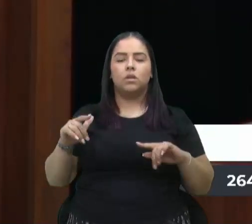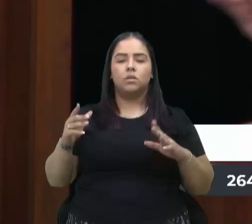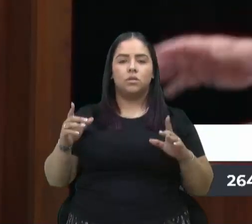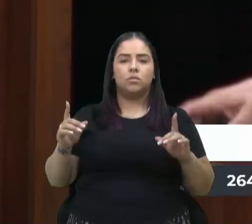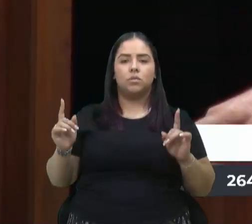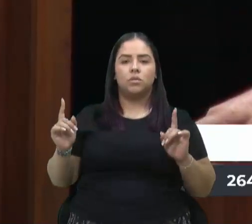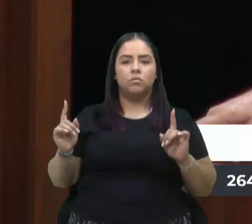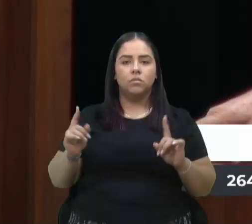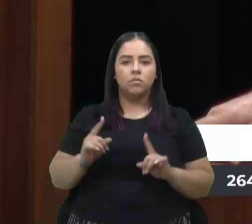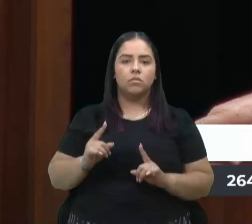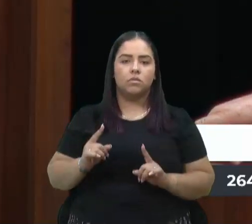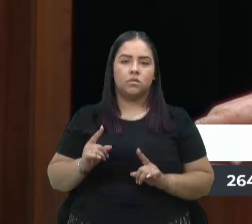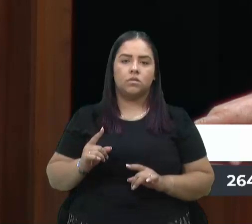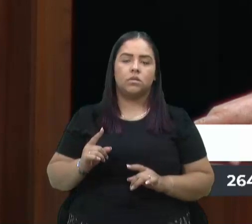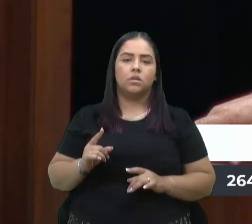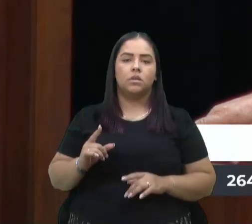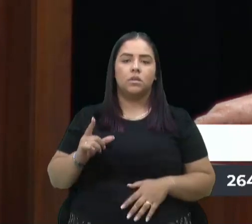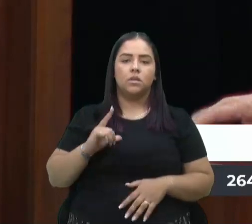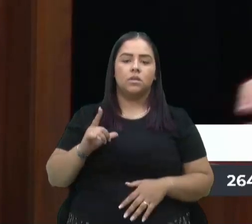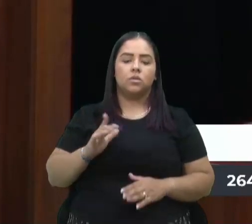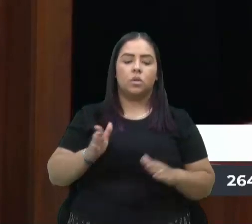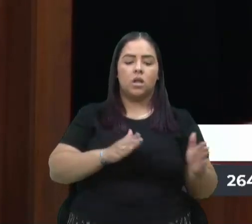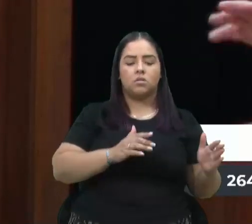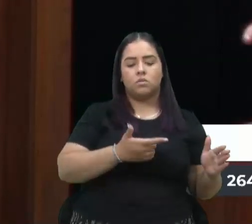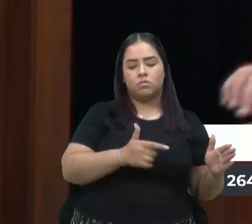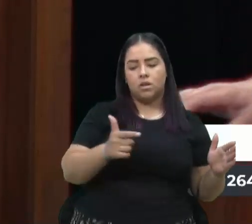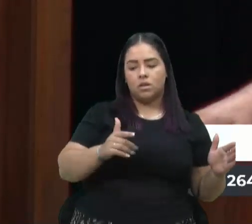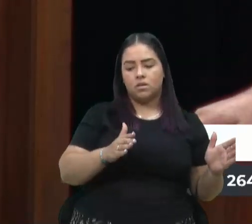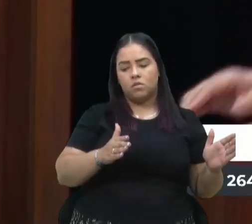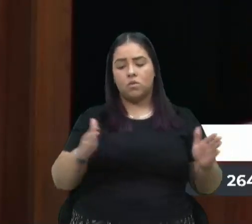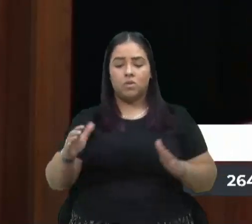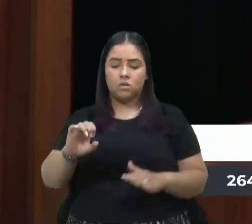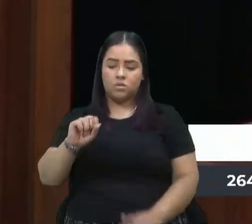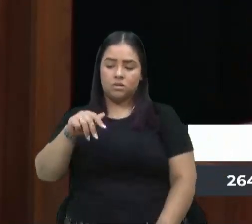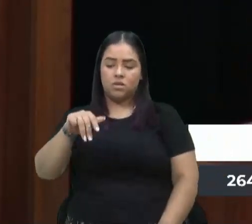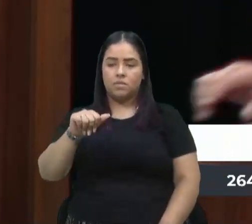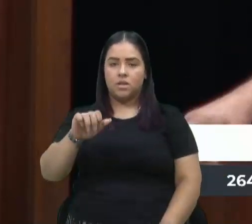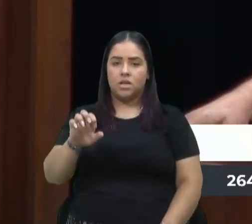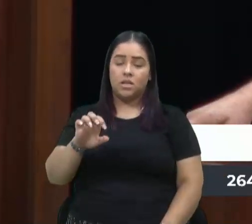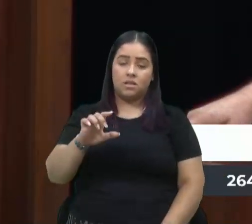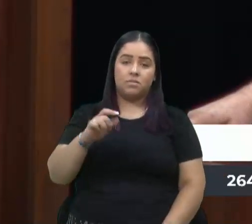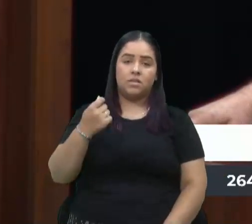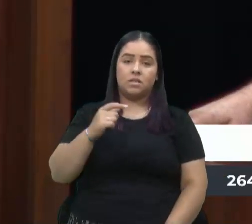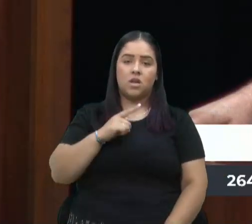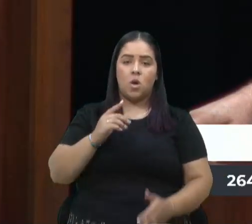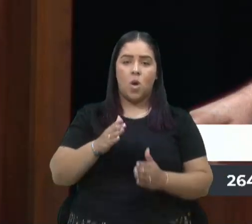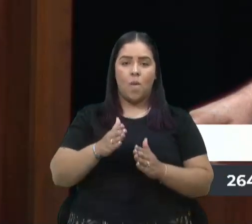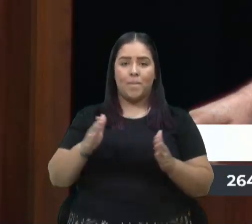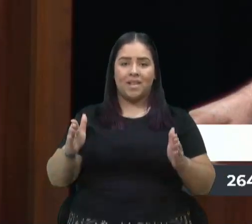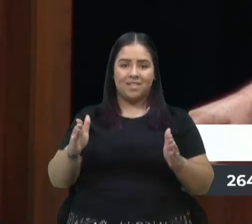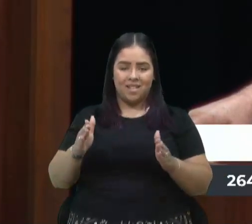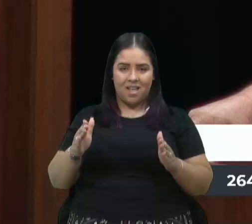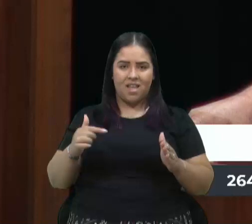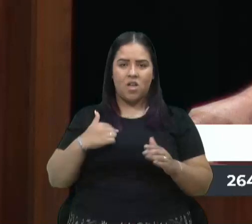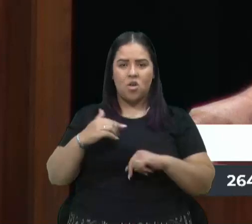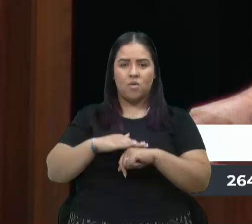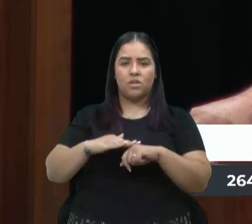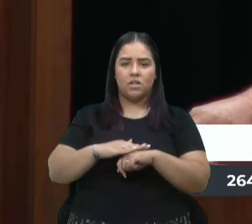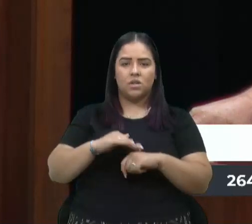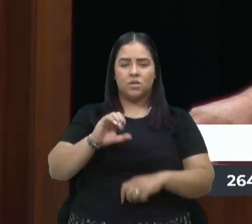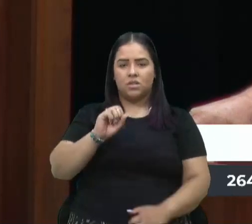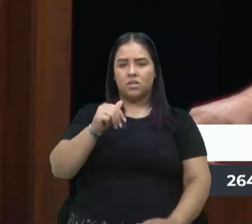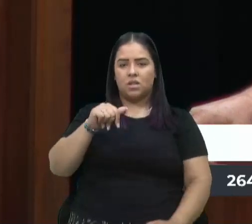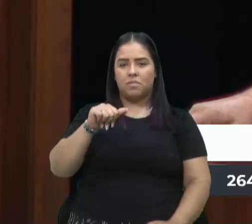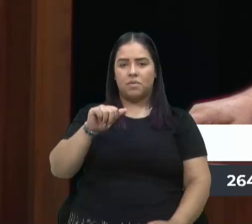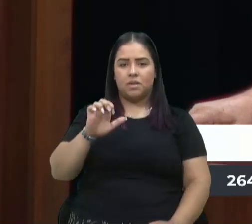estreito, de um lado praticamente não existe, e do outro, que é do SAMAI, que é para aumentar. Tive essa semana, inclusive, também conversando com o pessoal do SAMAI,